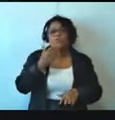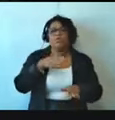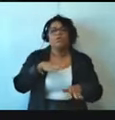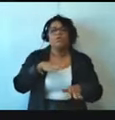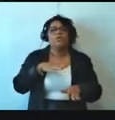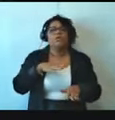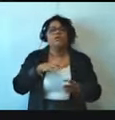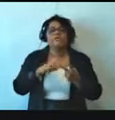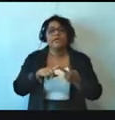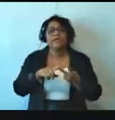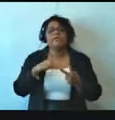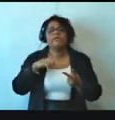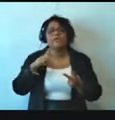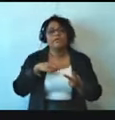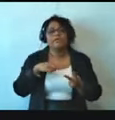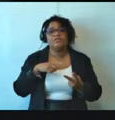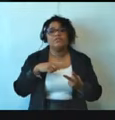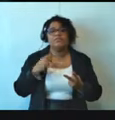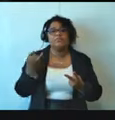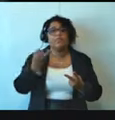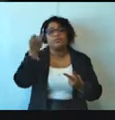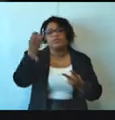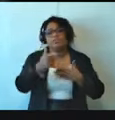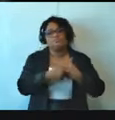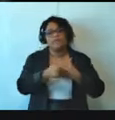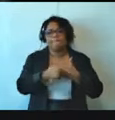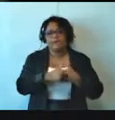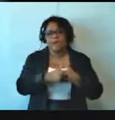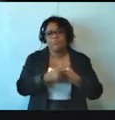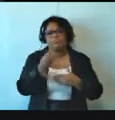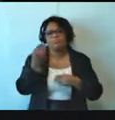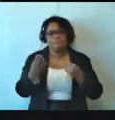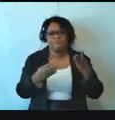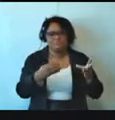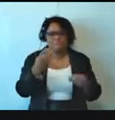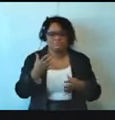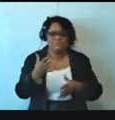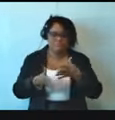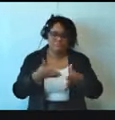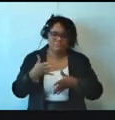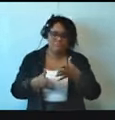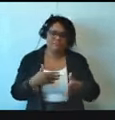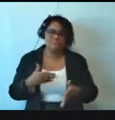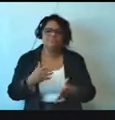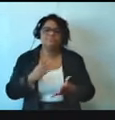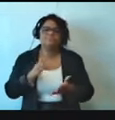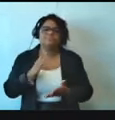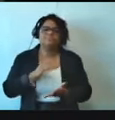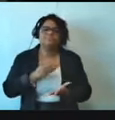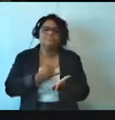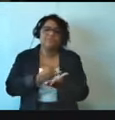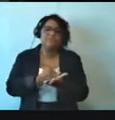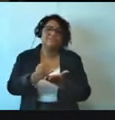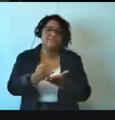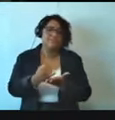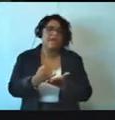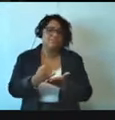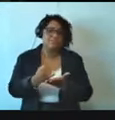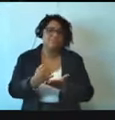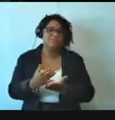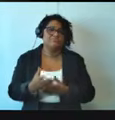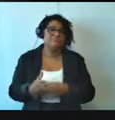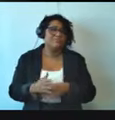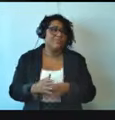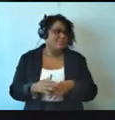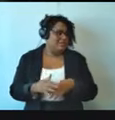fundamental de abastecimento da cidade. Essas eram as minhas considerações iniciais. Eu acho que a motofaixa é uma